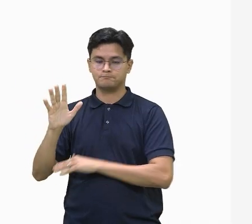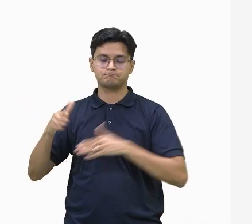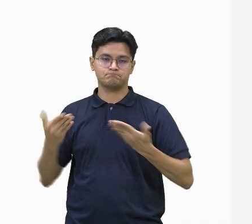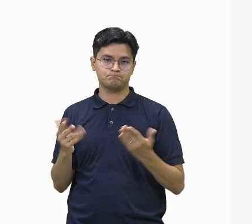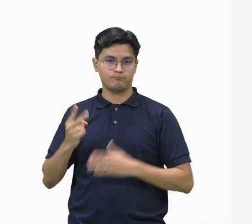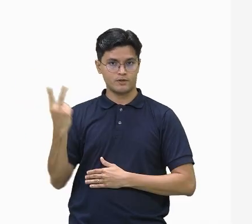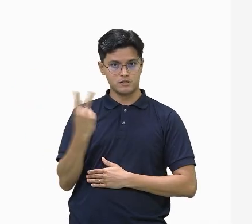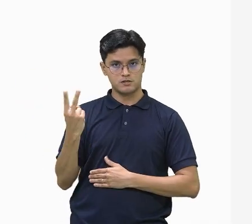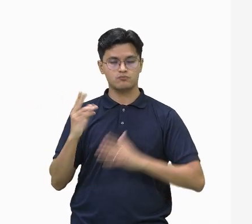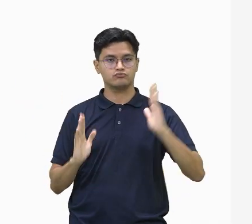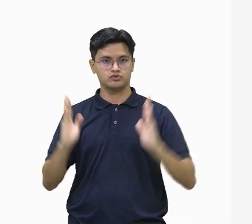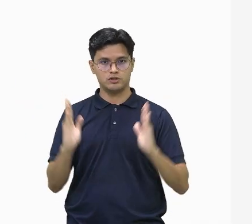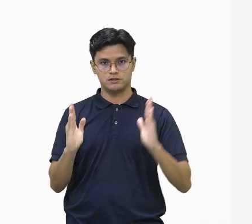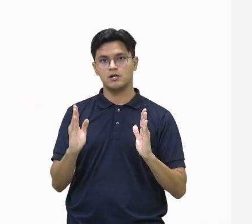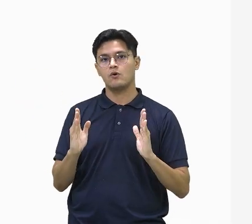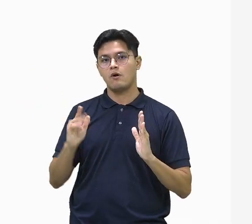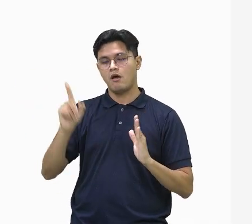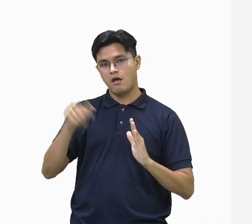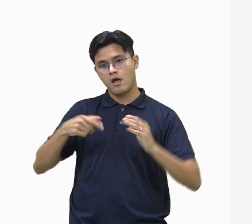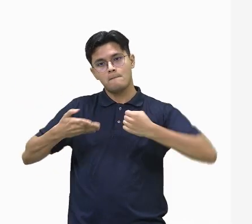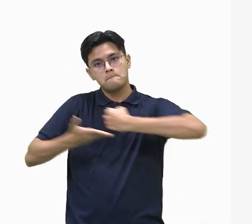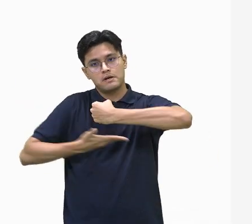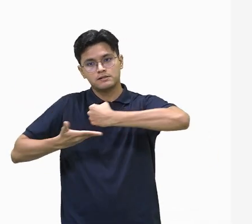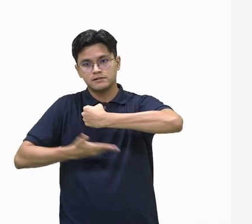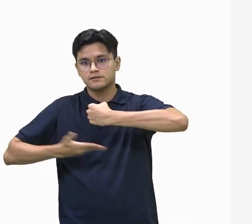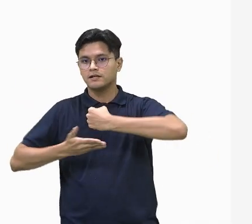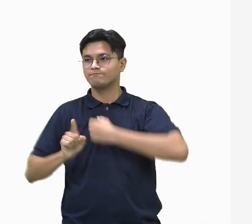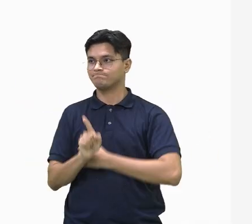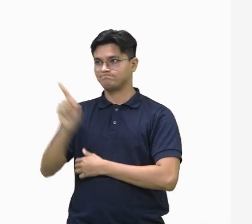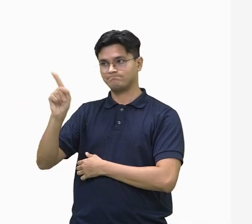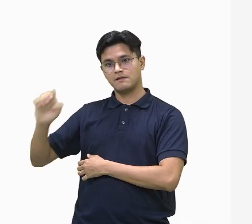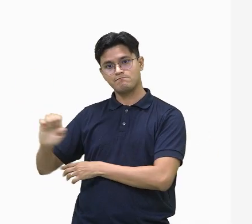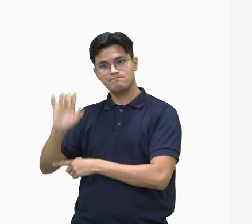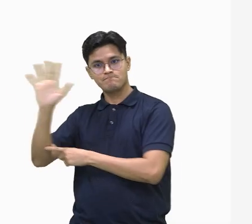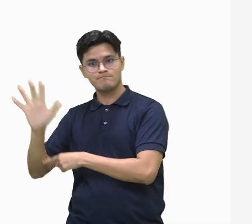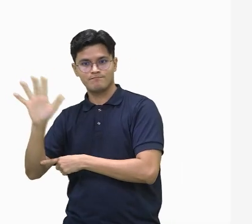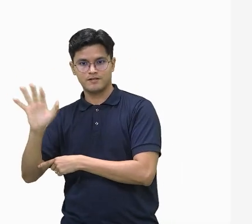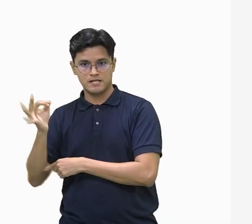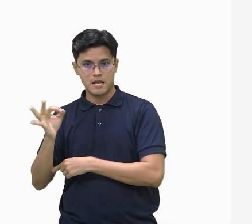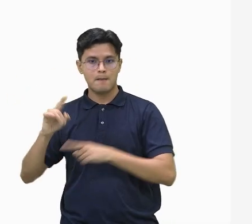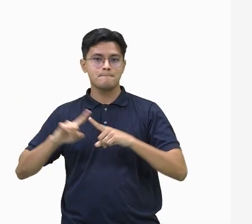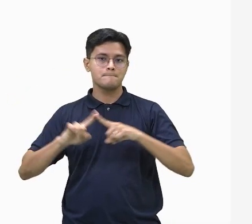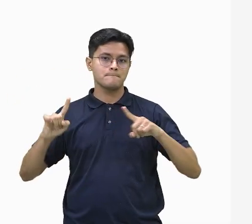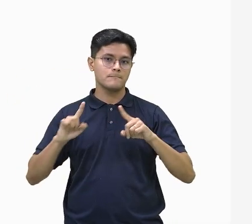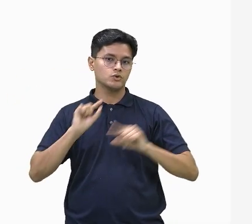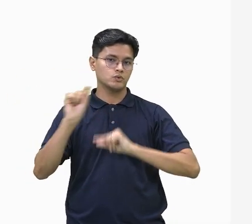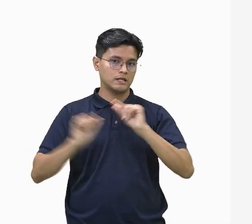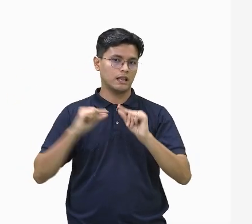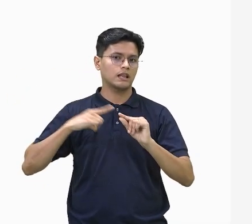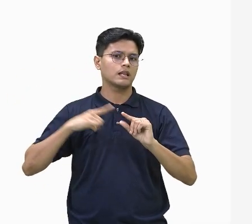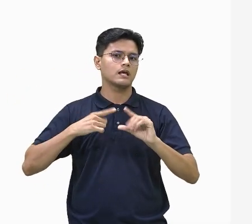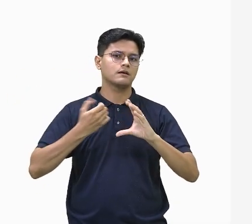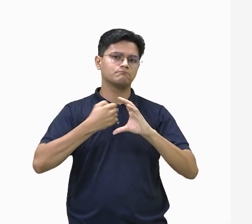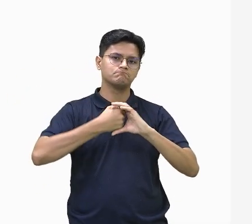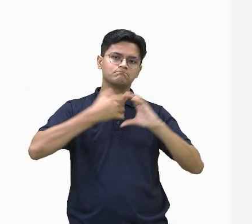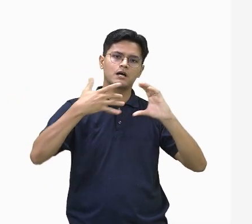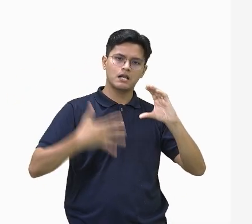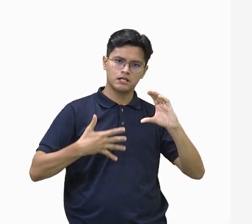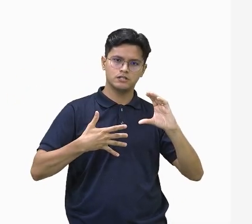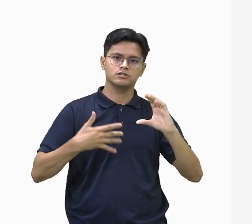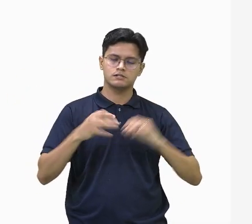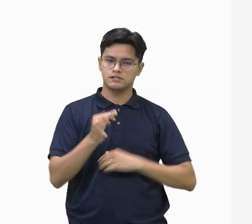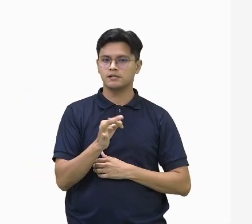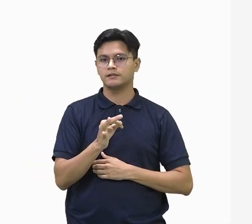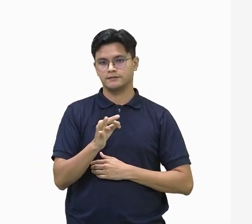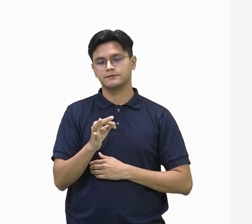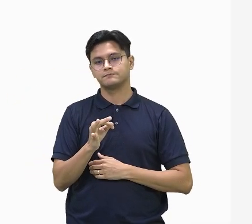do romantismo fugir um pouco das influências do europeu, né? Mas essa segunda aqui vai ser fisgada por isso que